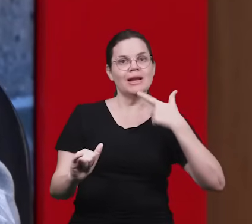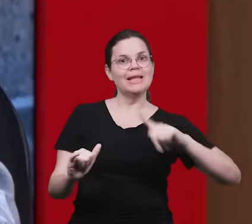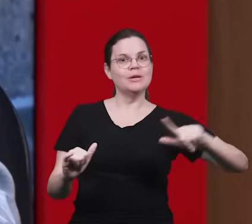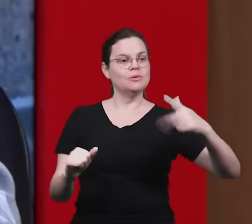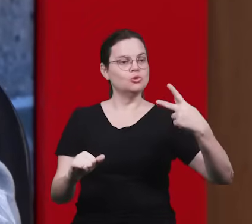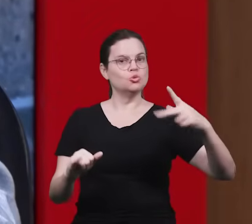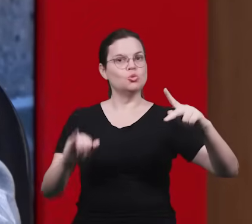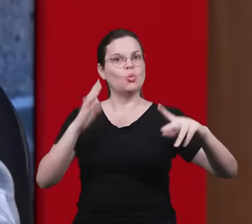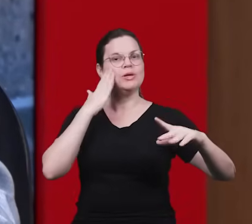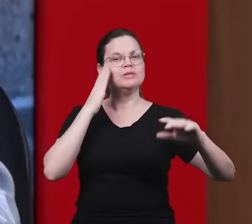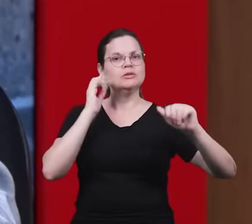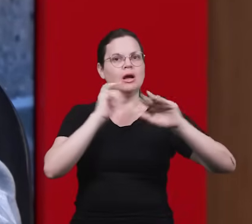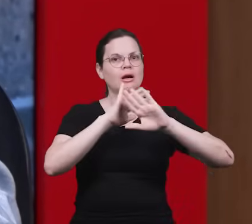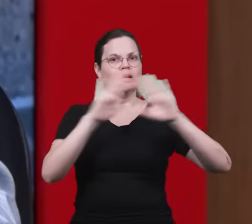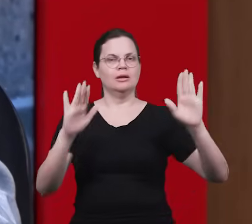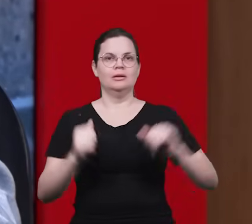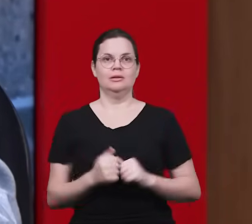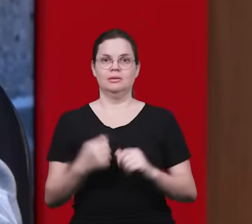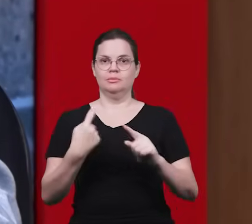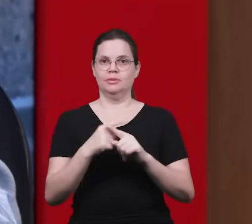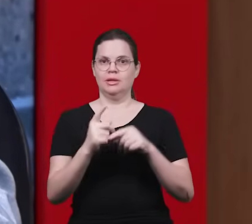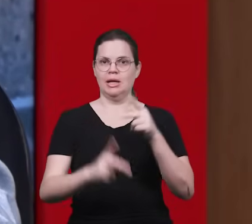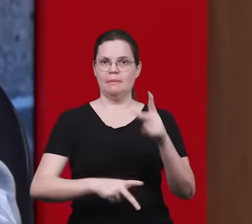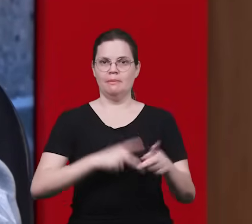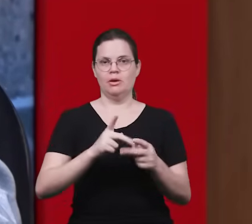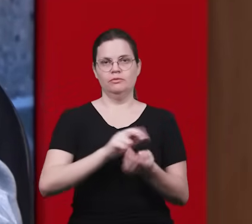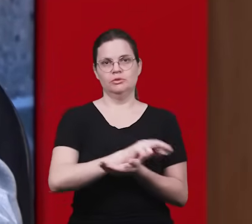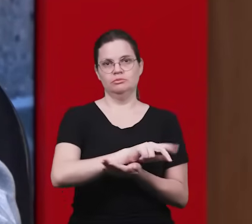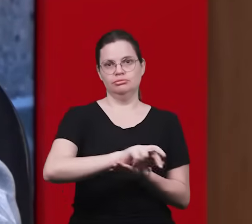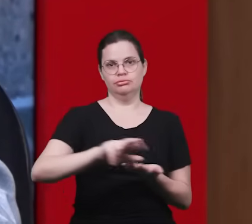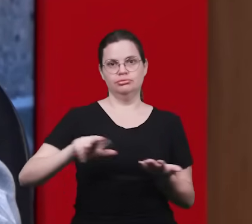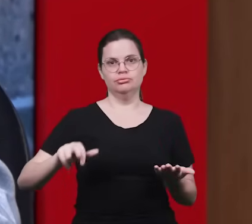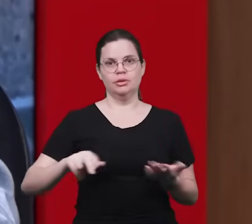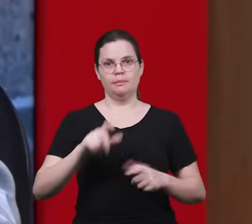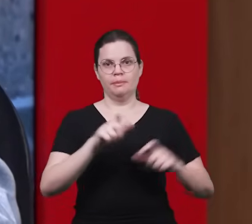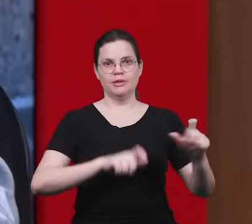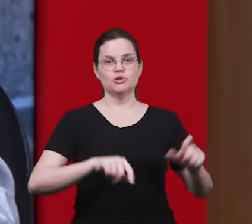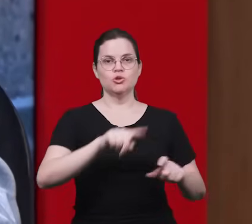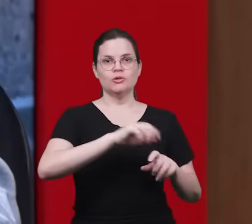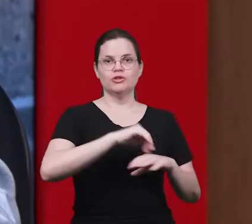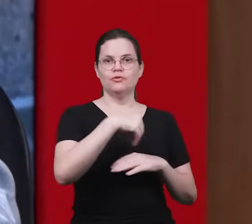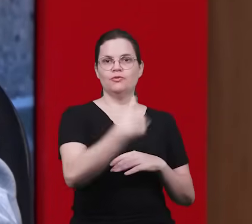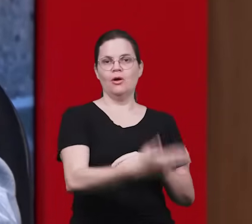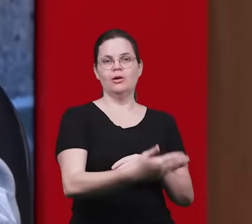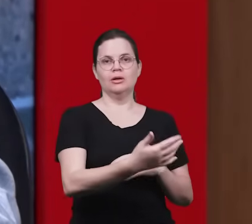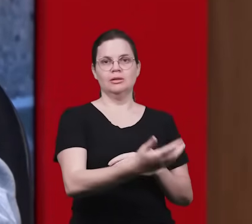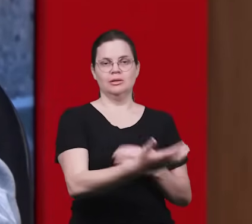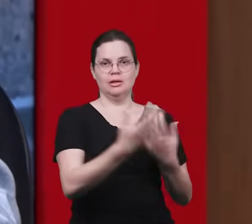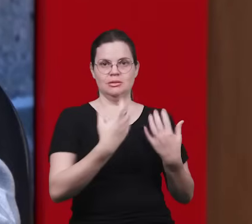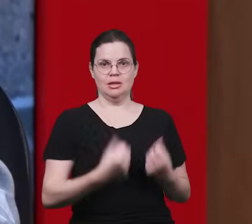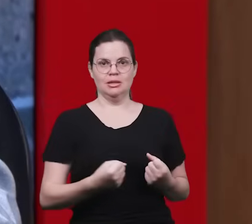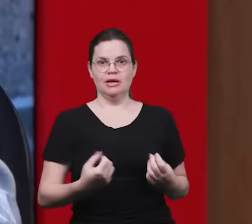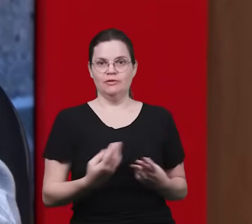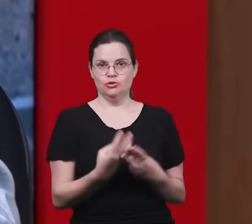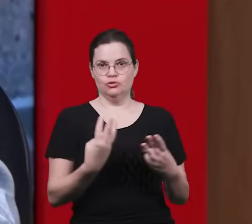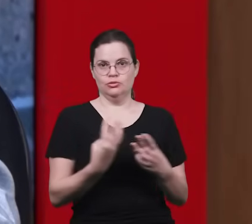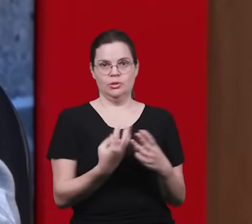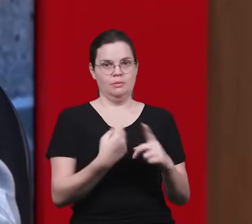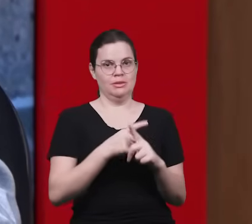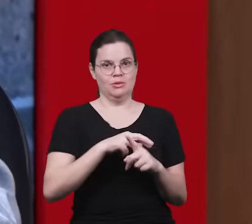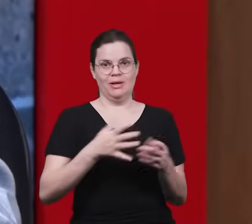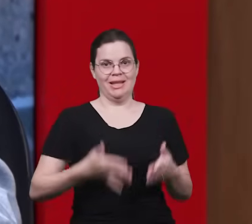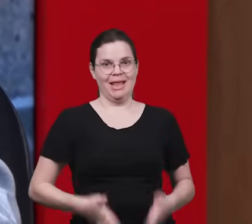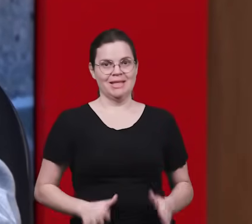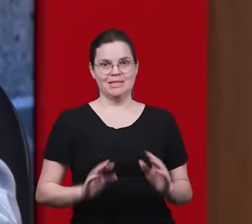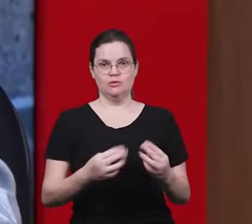as nações, né, porque era uma festa em que haviam muitos prosélitos, né, aqueles que se converteram ao judaísmo sem serem